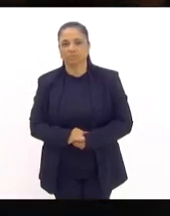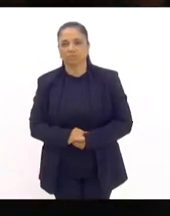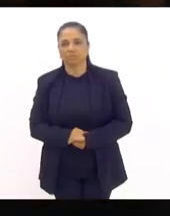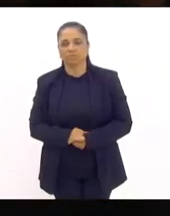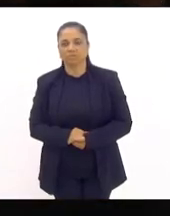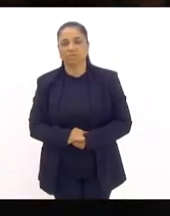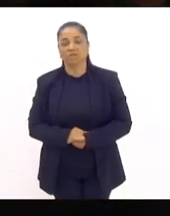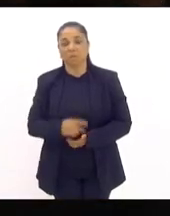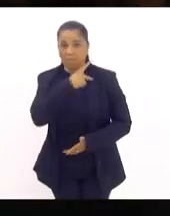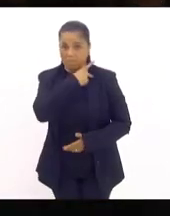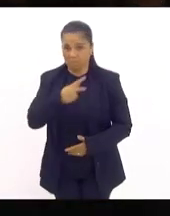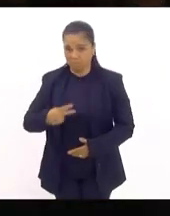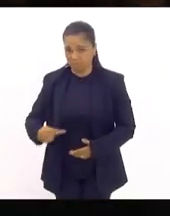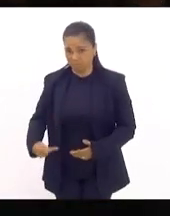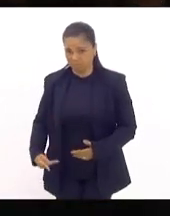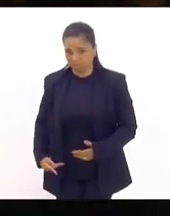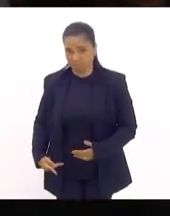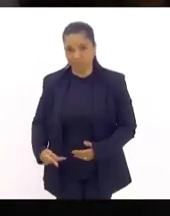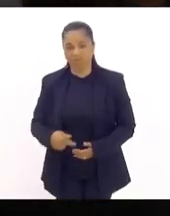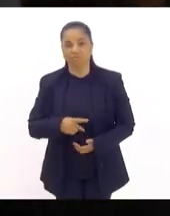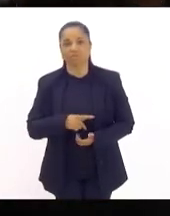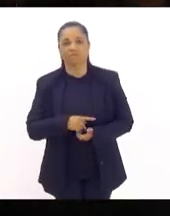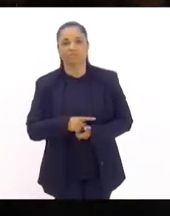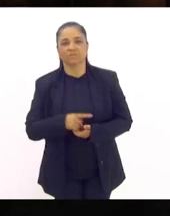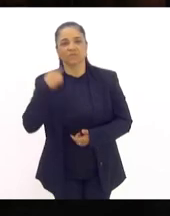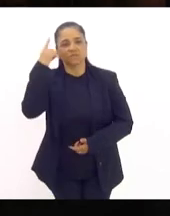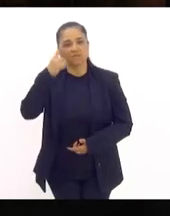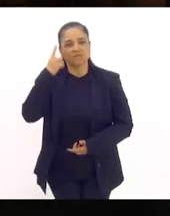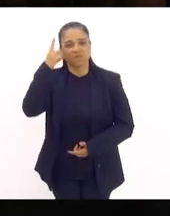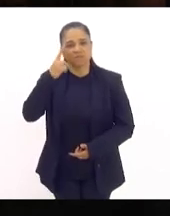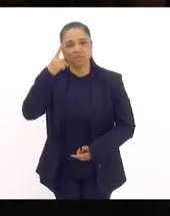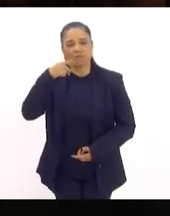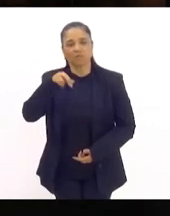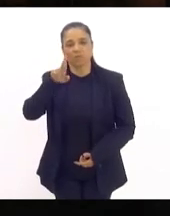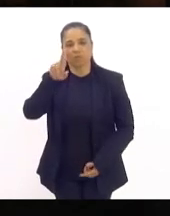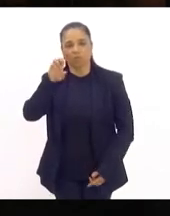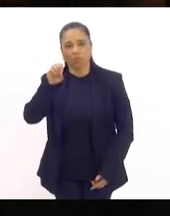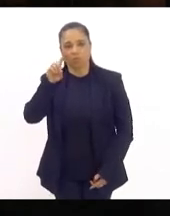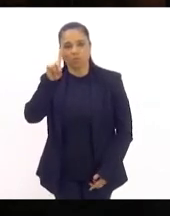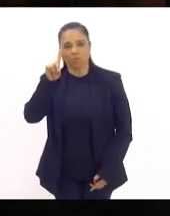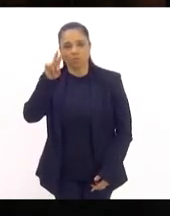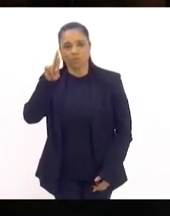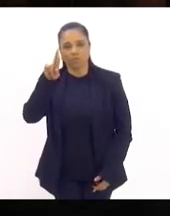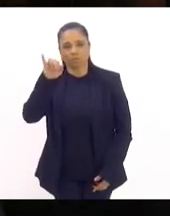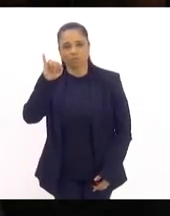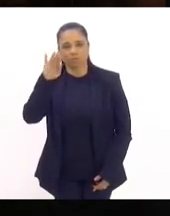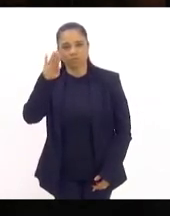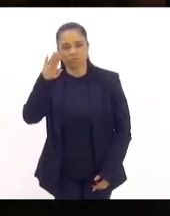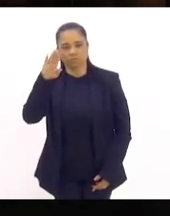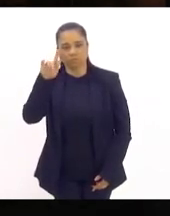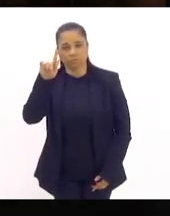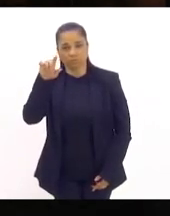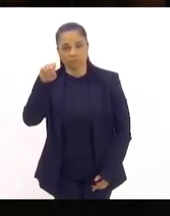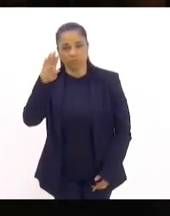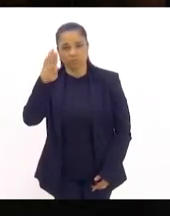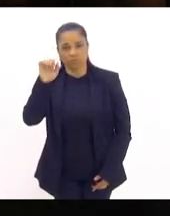Senhor presidente, deputado Rodrigo Bacelar, senhoras